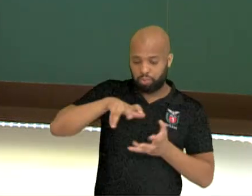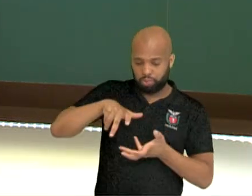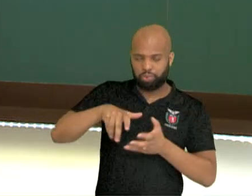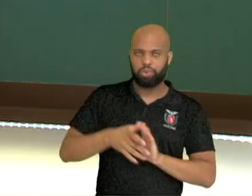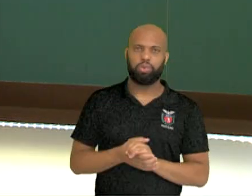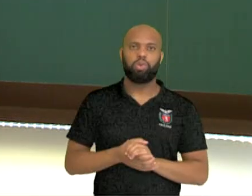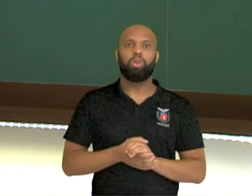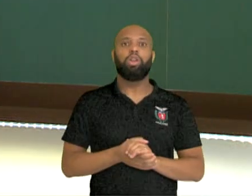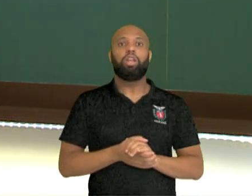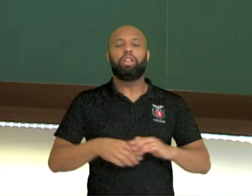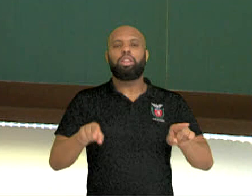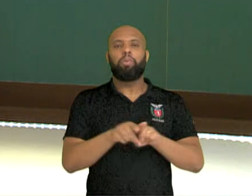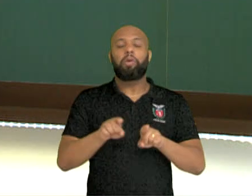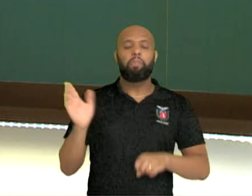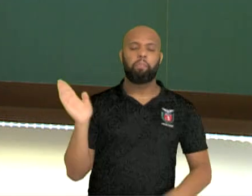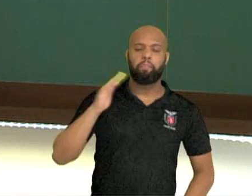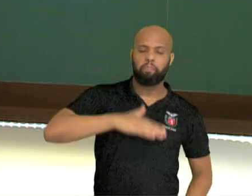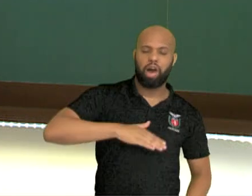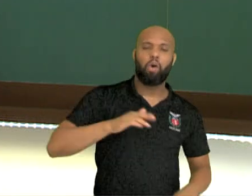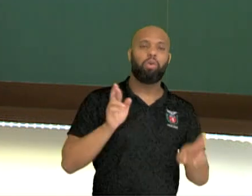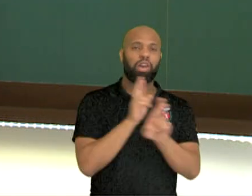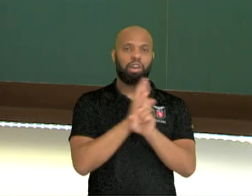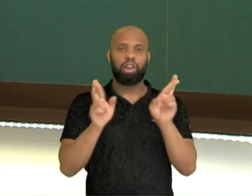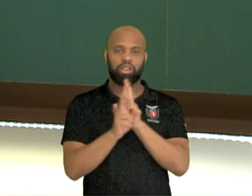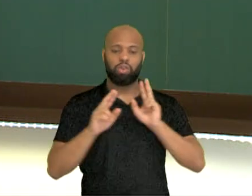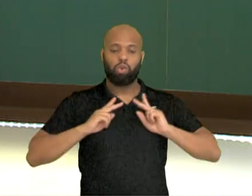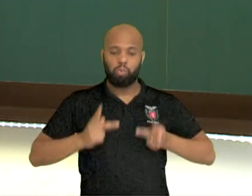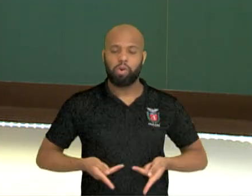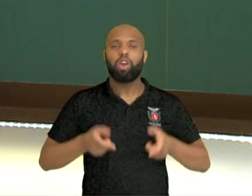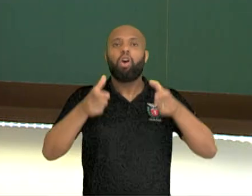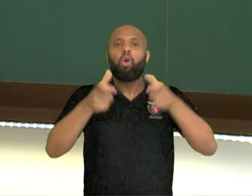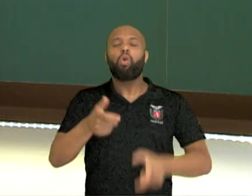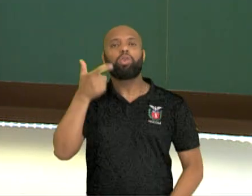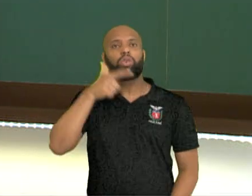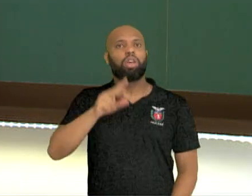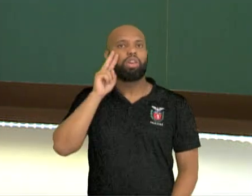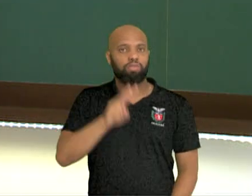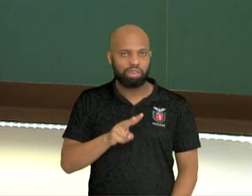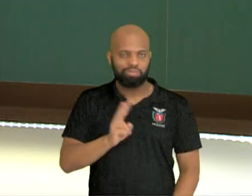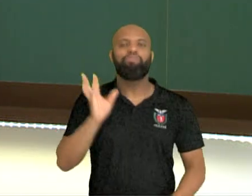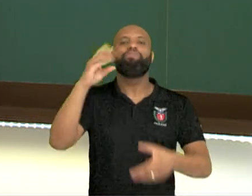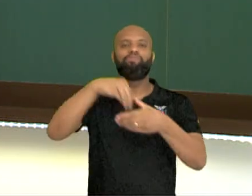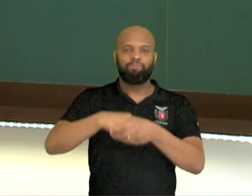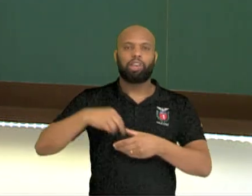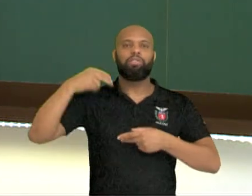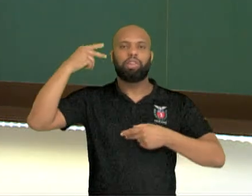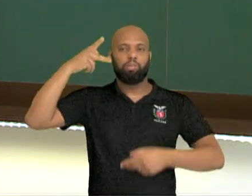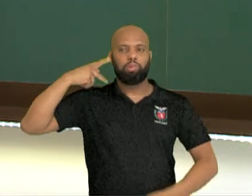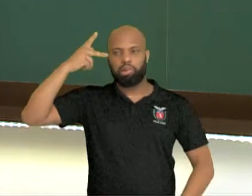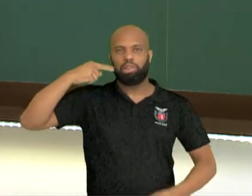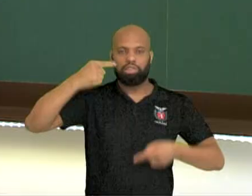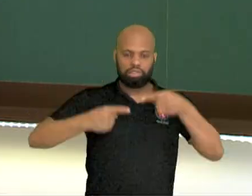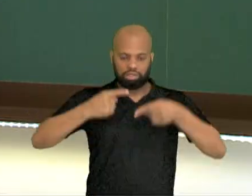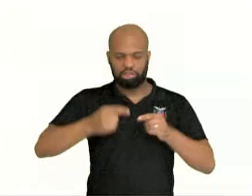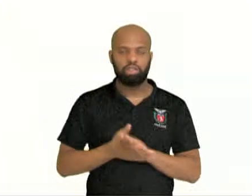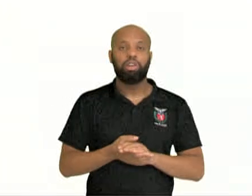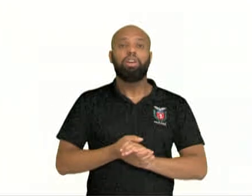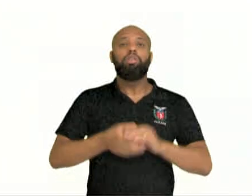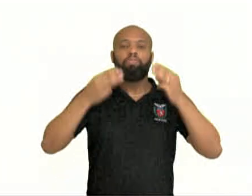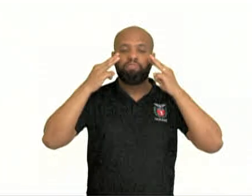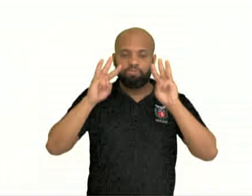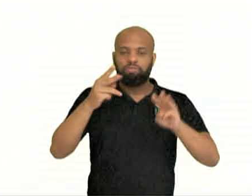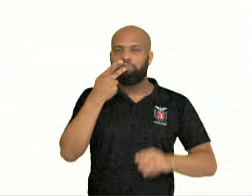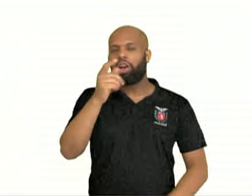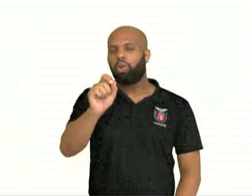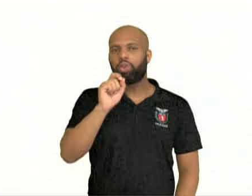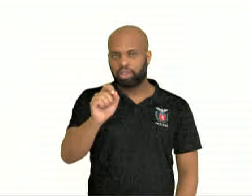E a perversidade das ações humanas se manifesta na política. Maquiavel parte do princípio de que o